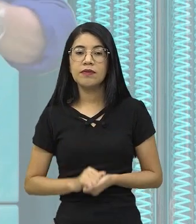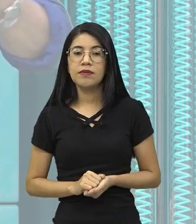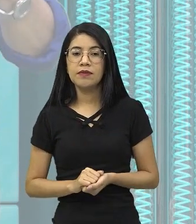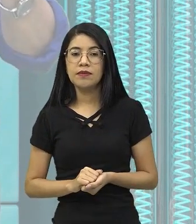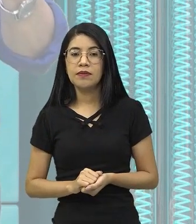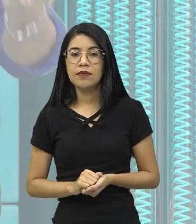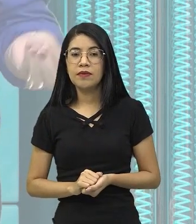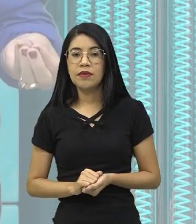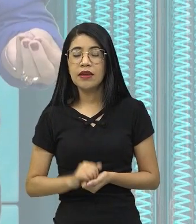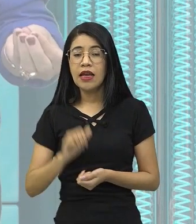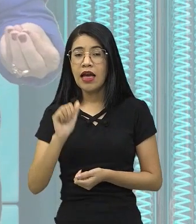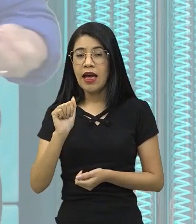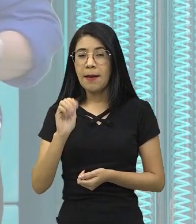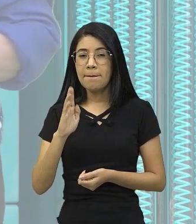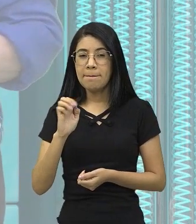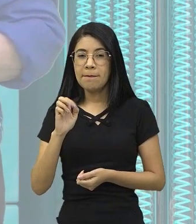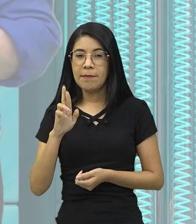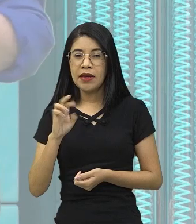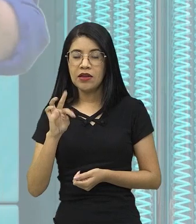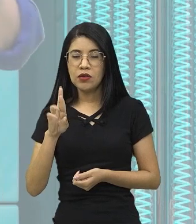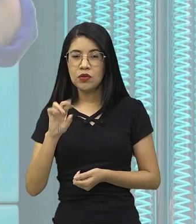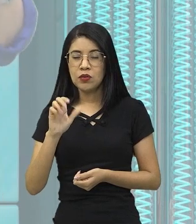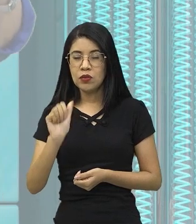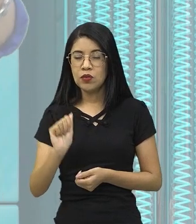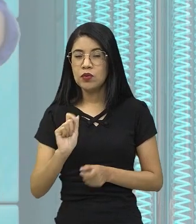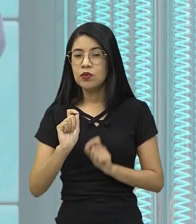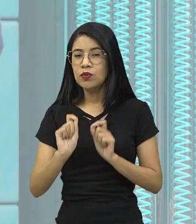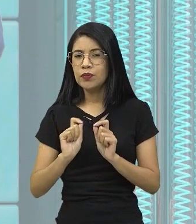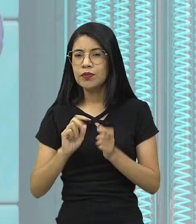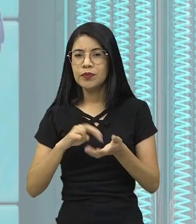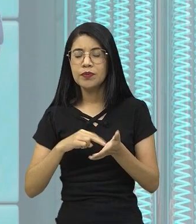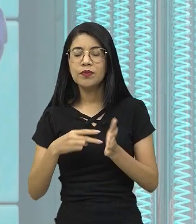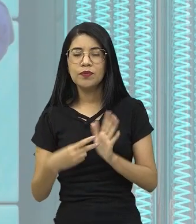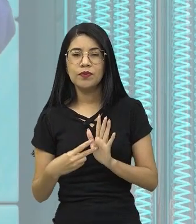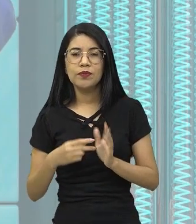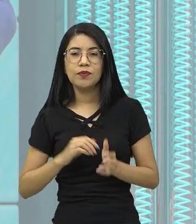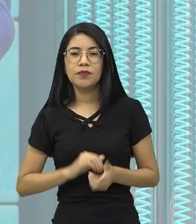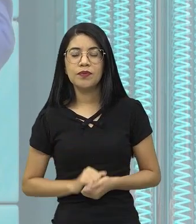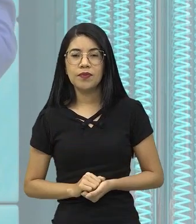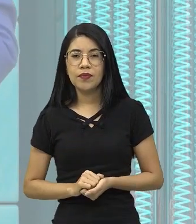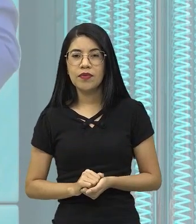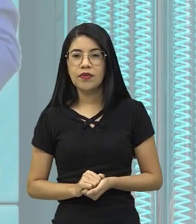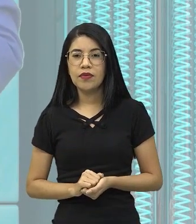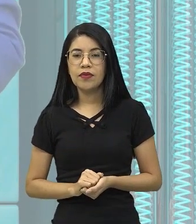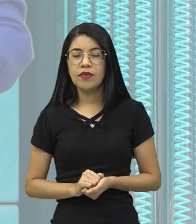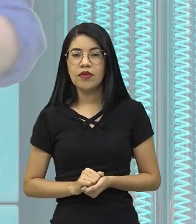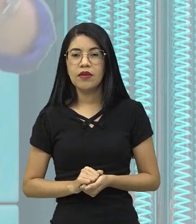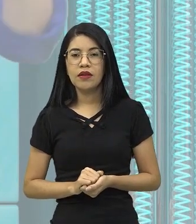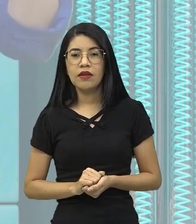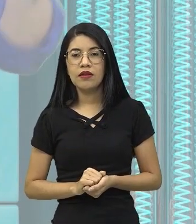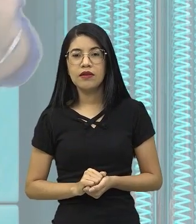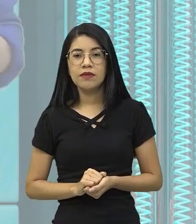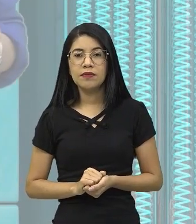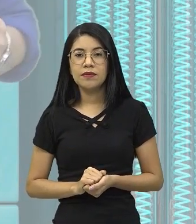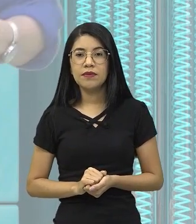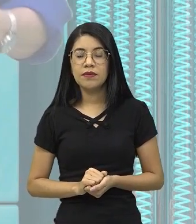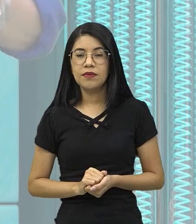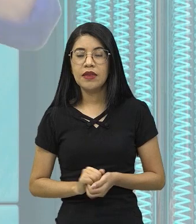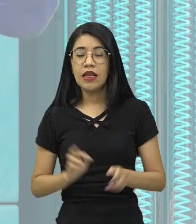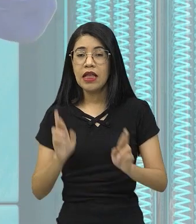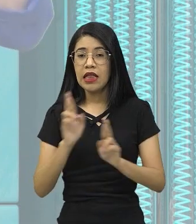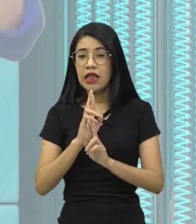à abertura. Então, a abertura, né, se relaciona ao fato do